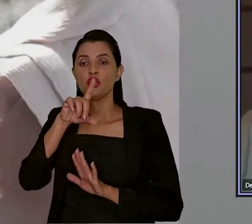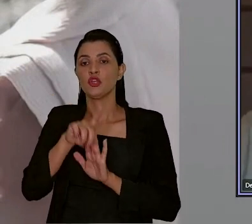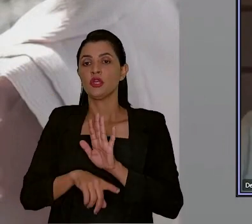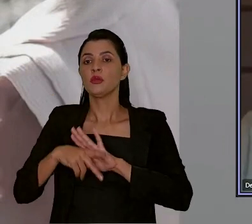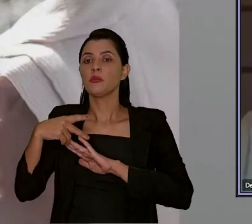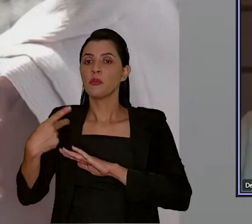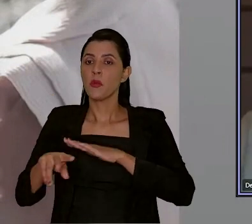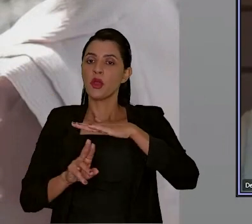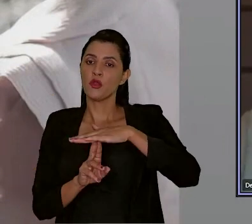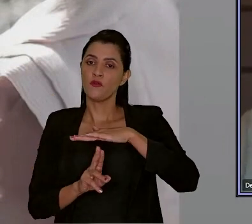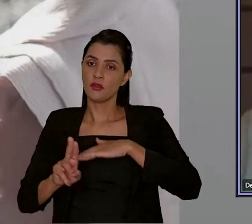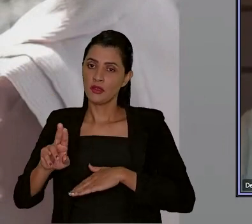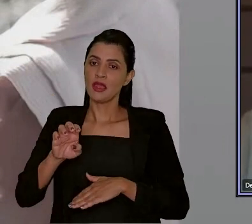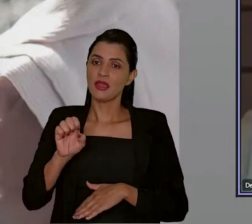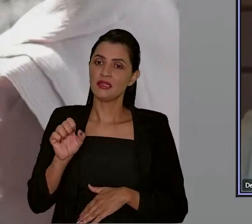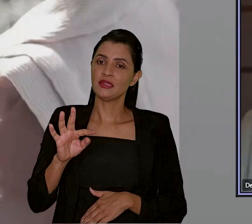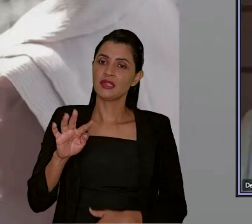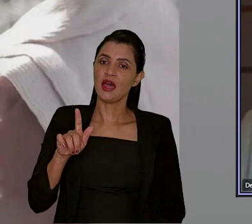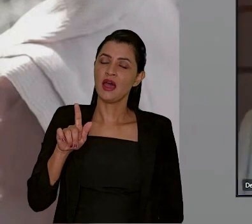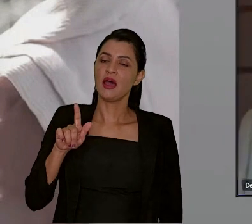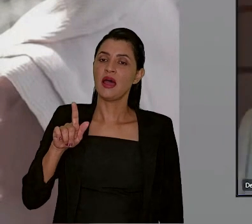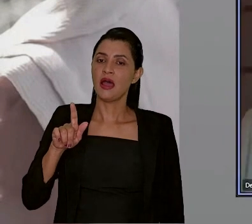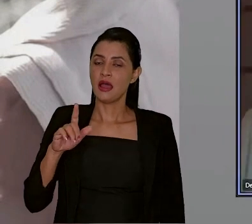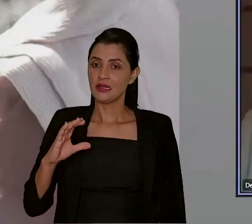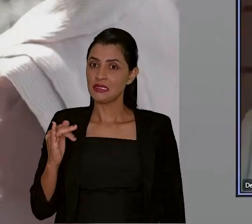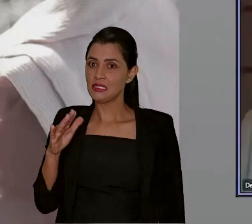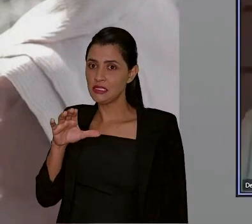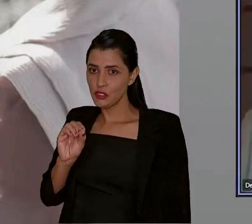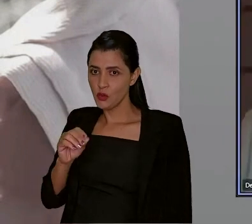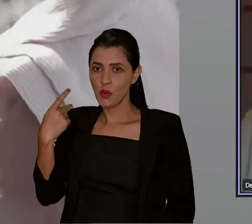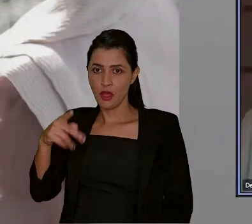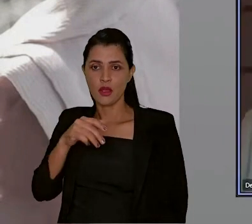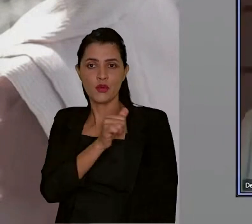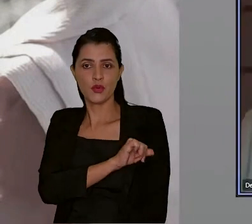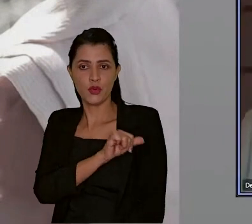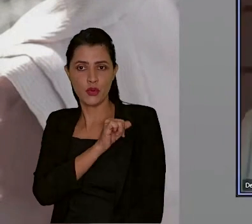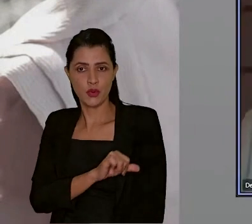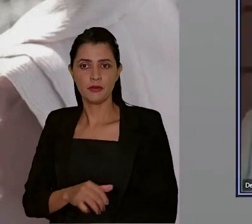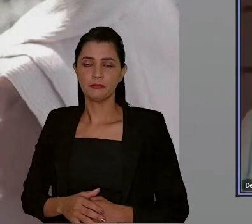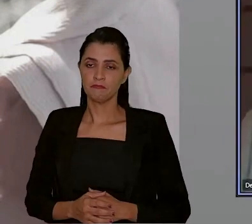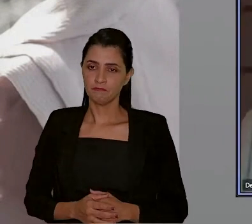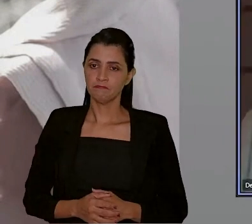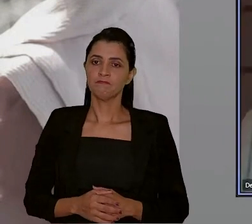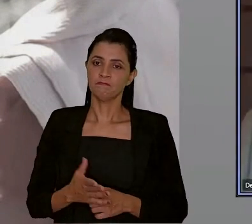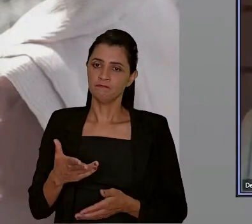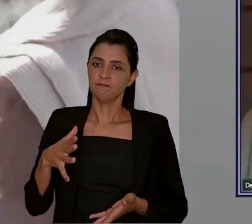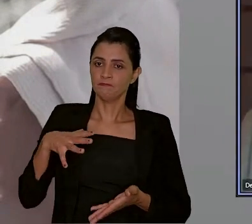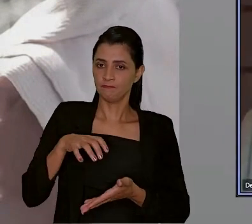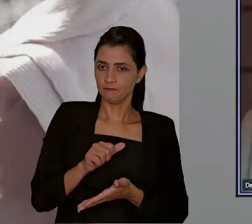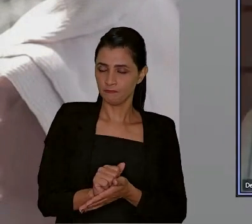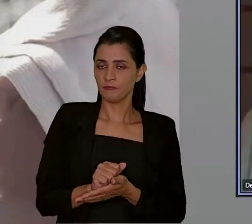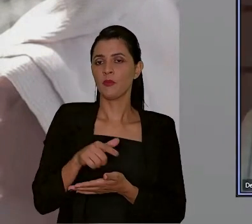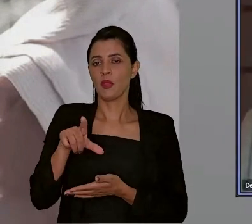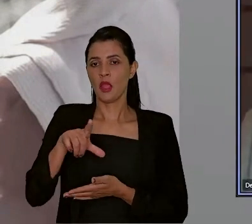Universidade Estácio de Sá, no Rio de Janeiro. Foi conselheiro do Conselho Nacional de Justiça no biênio